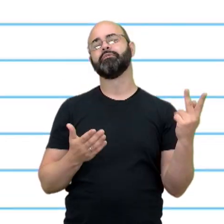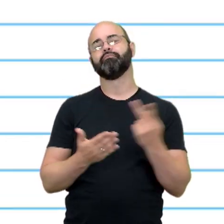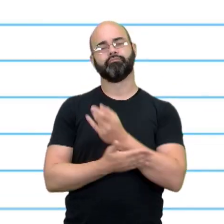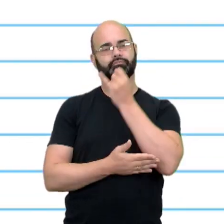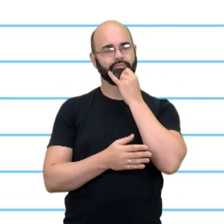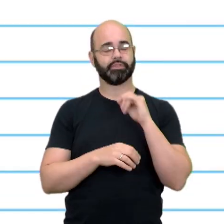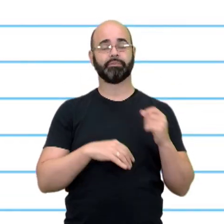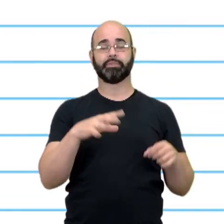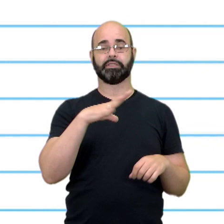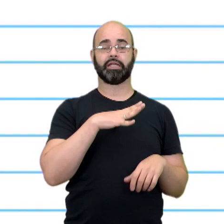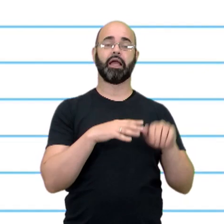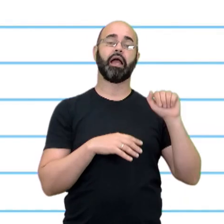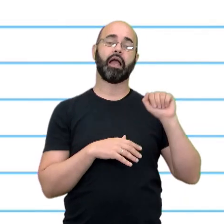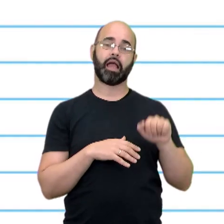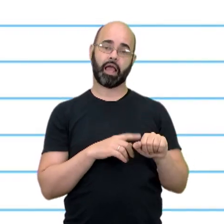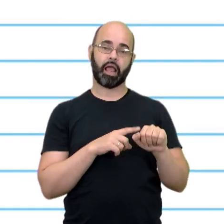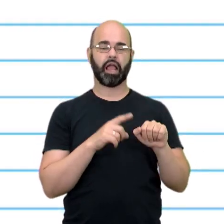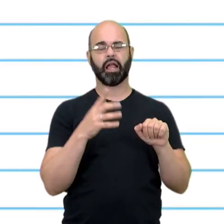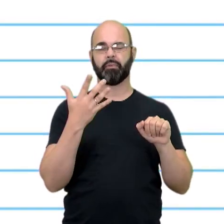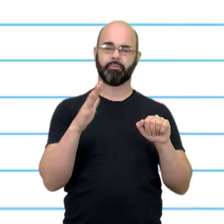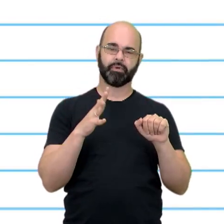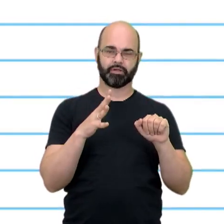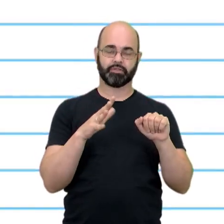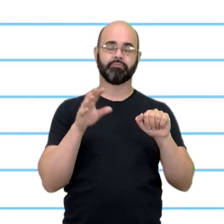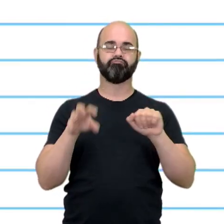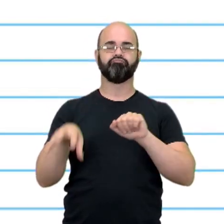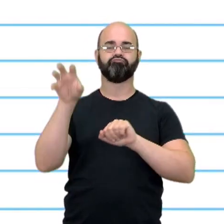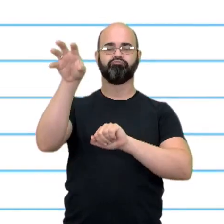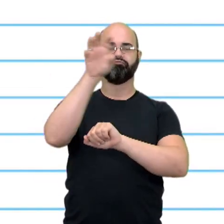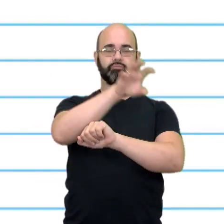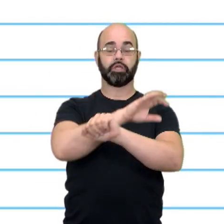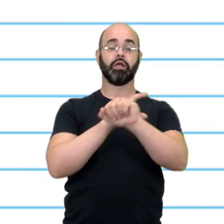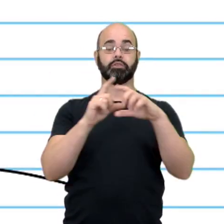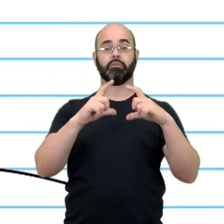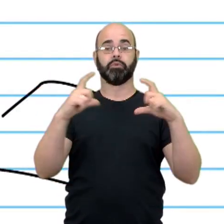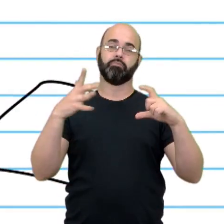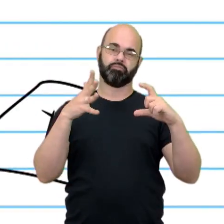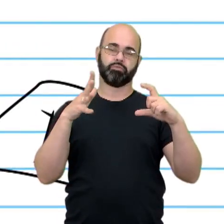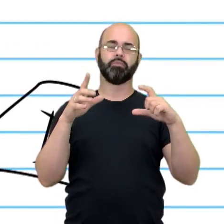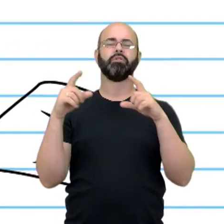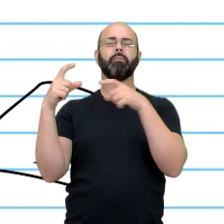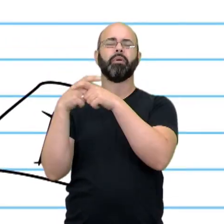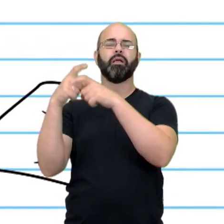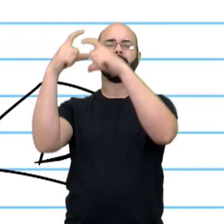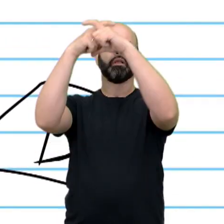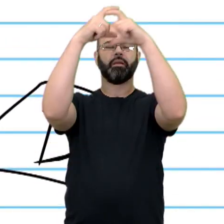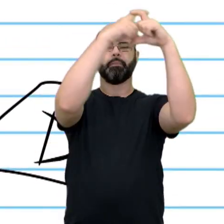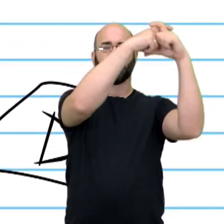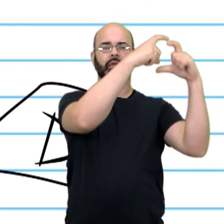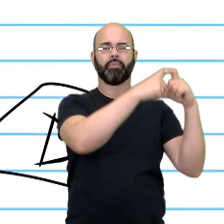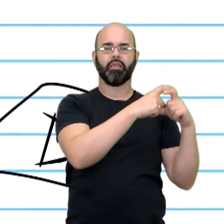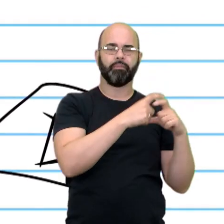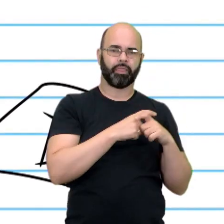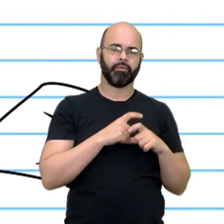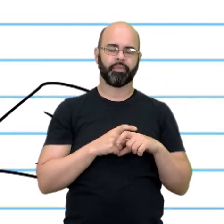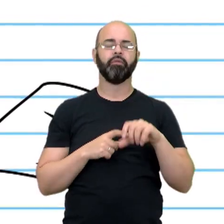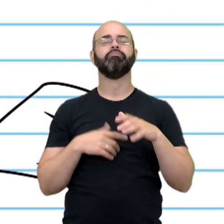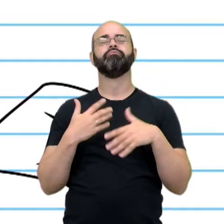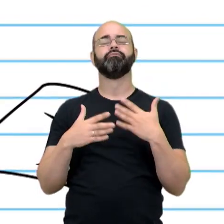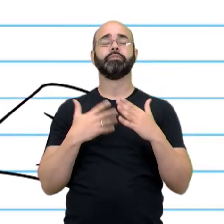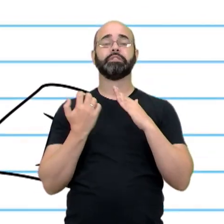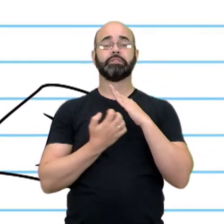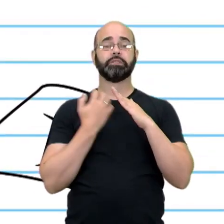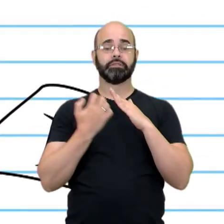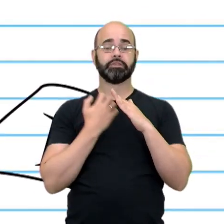cidade A é uma cidade média cercada pelas cidades menores B, C e D. Um certo dia, diversas empresas começam a